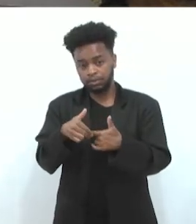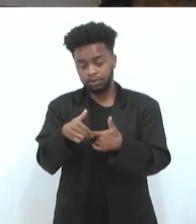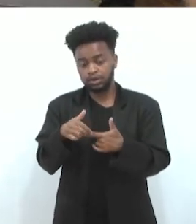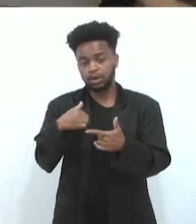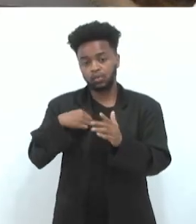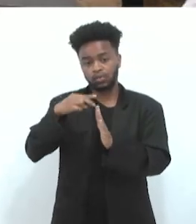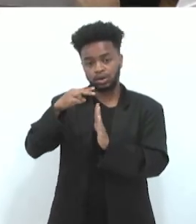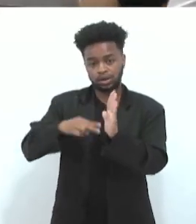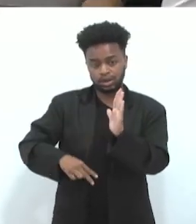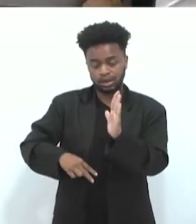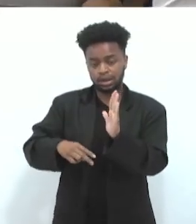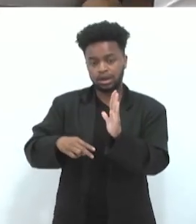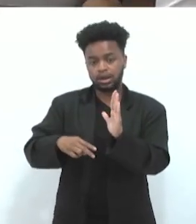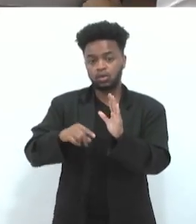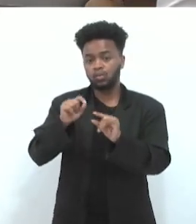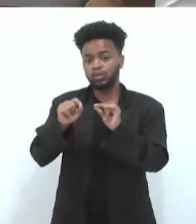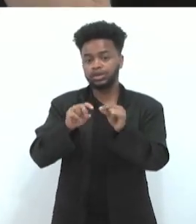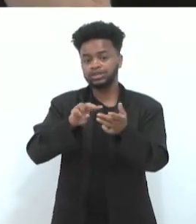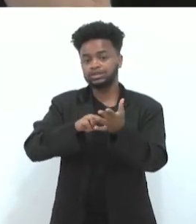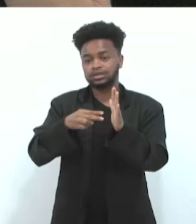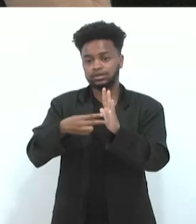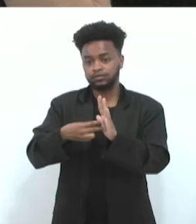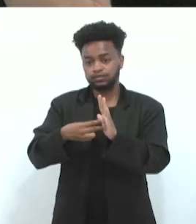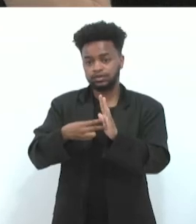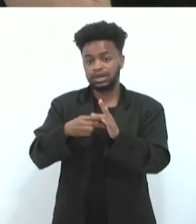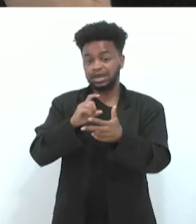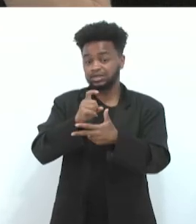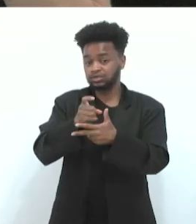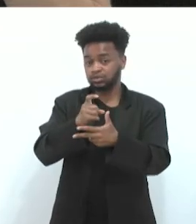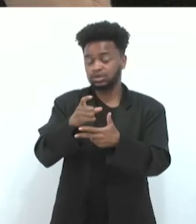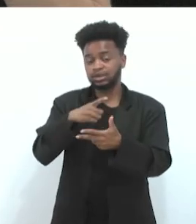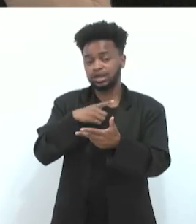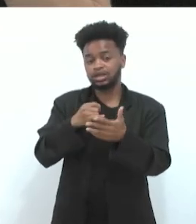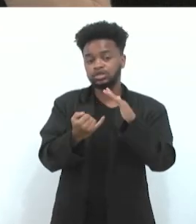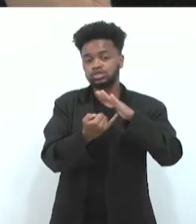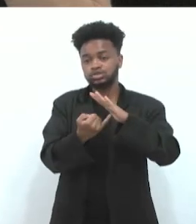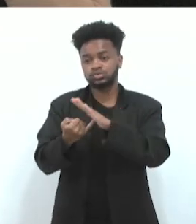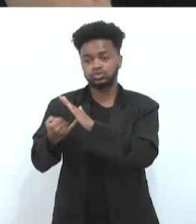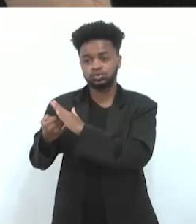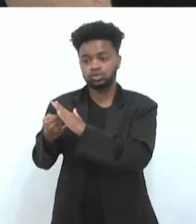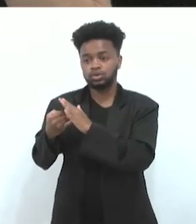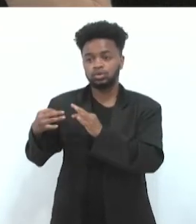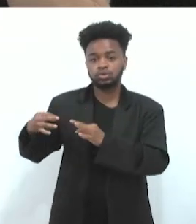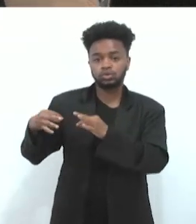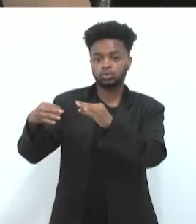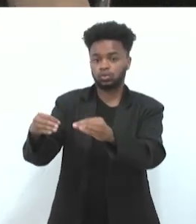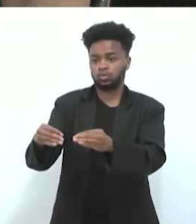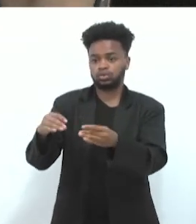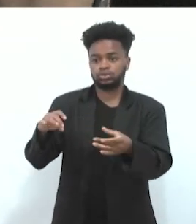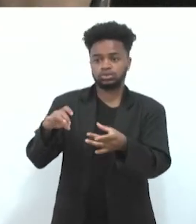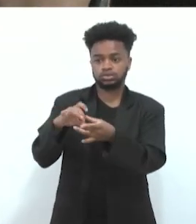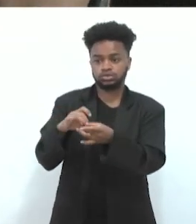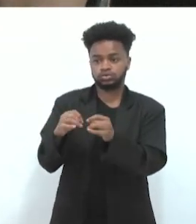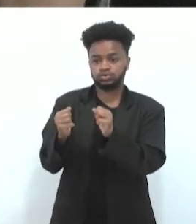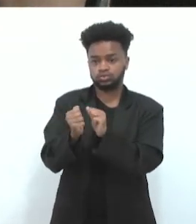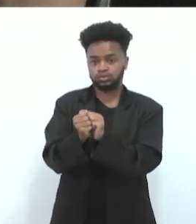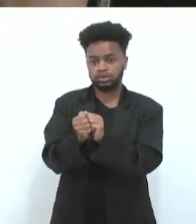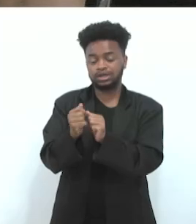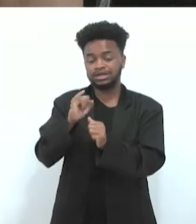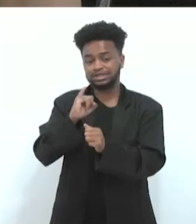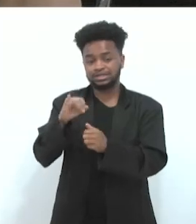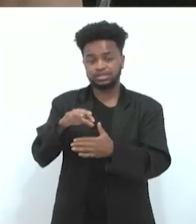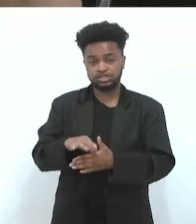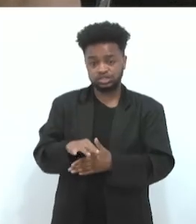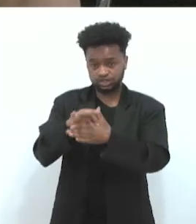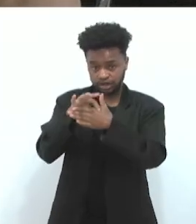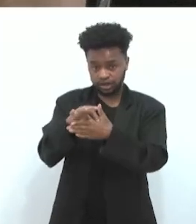ler a definição de Poder Executivo. O que é Poder Executivo? São as instituições todas que compõem o Poder Executivo. Perfeito. O chefe assim, do Poder